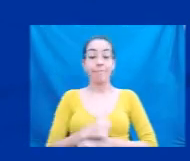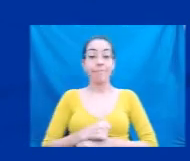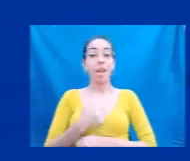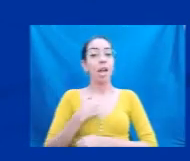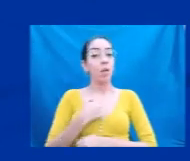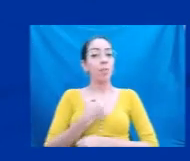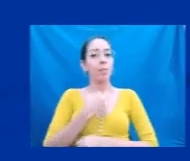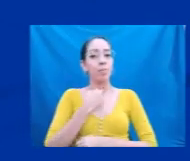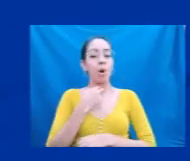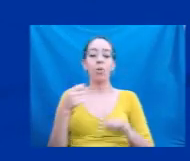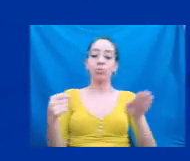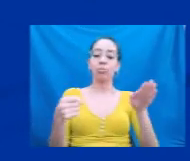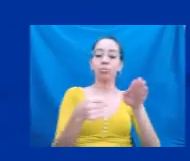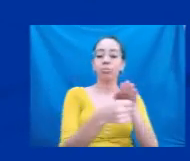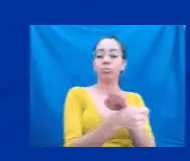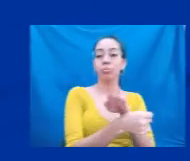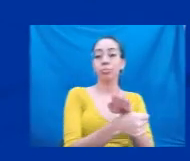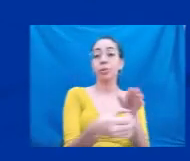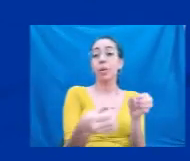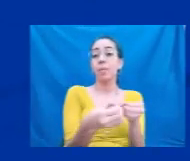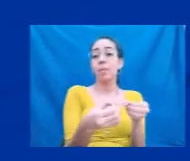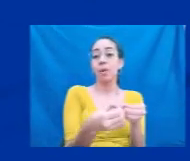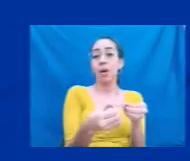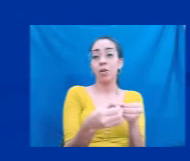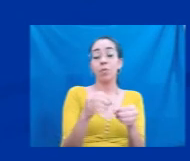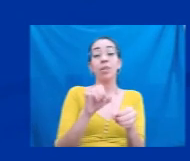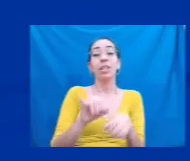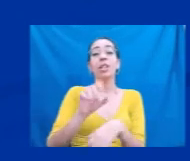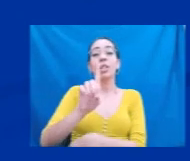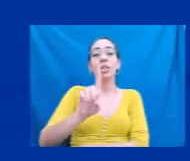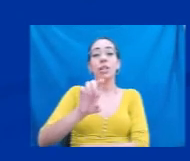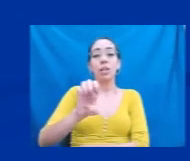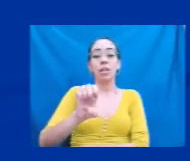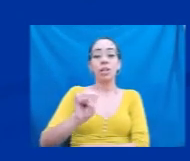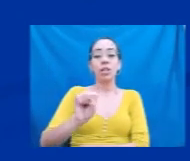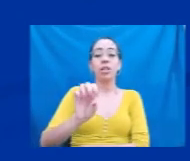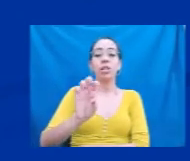a um destilador. Né? Não posso, porque você pode ter ali um vazamento de água.